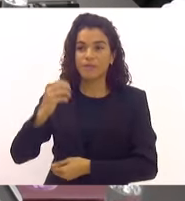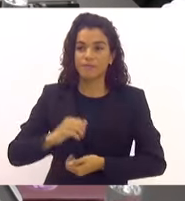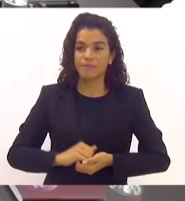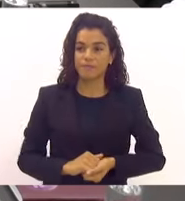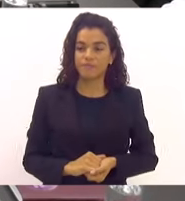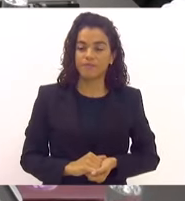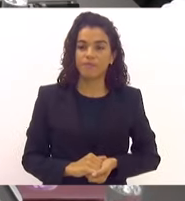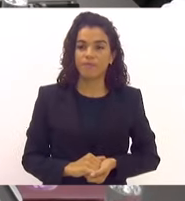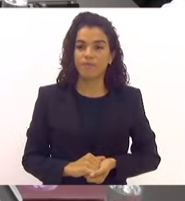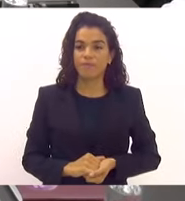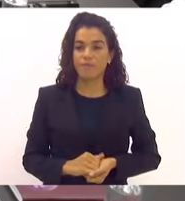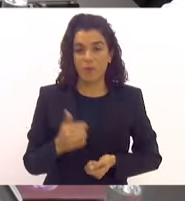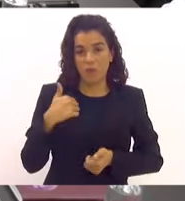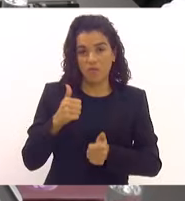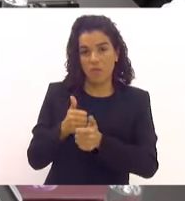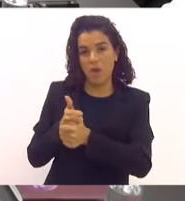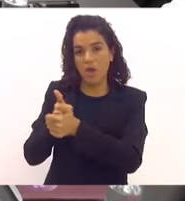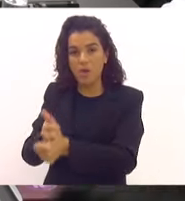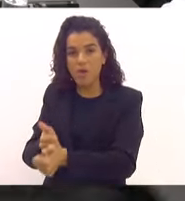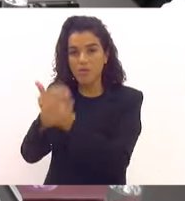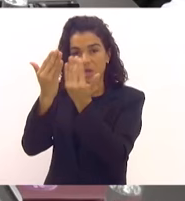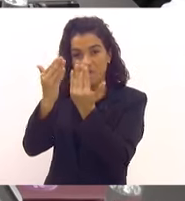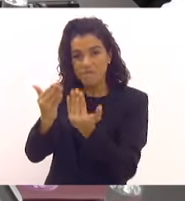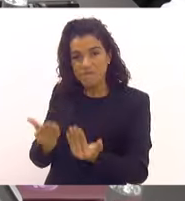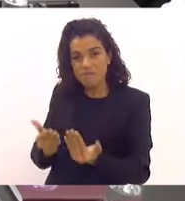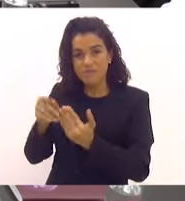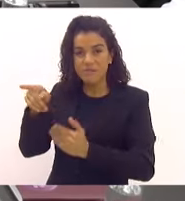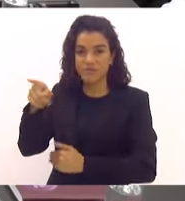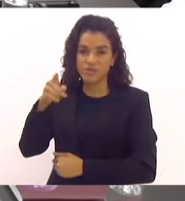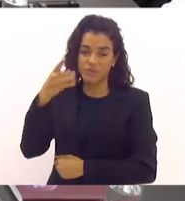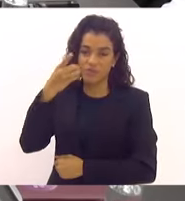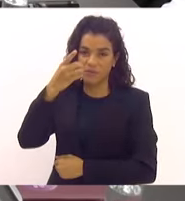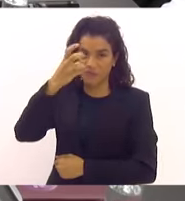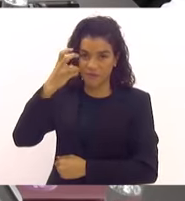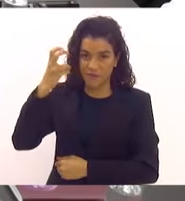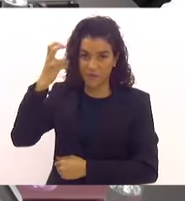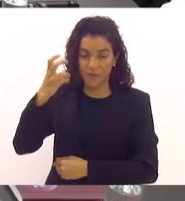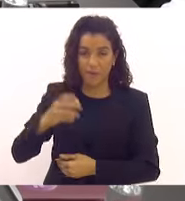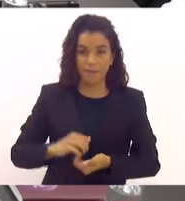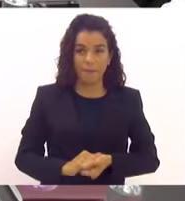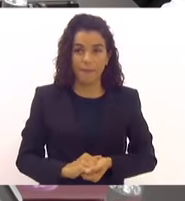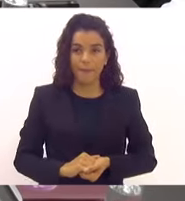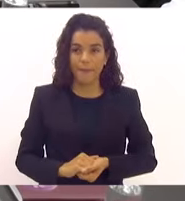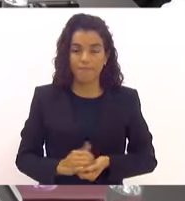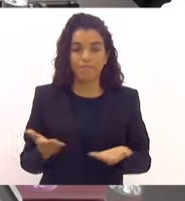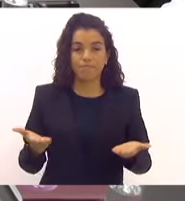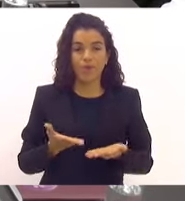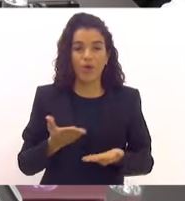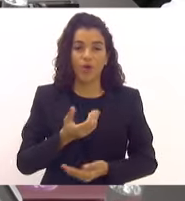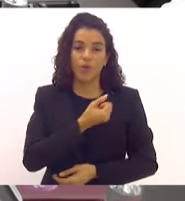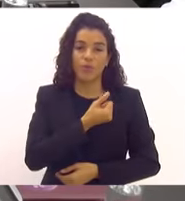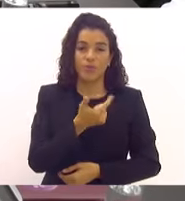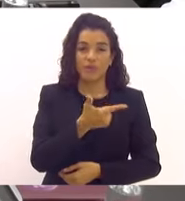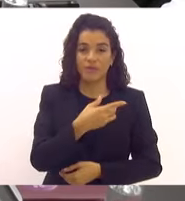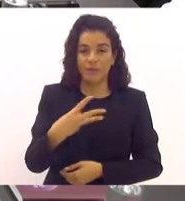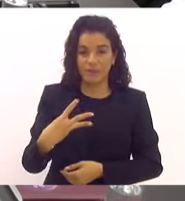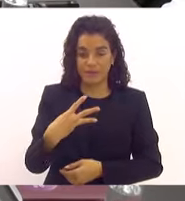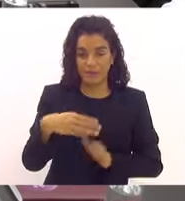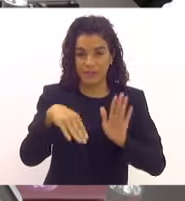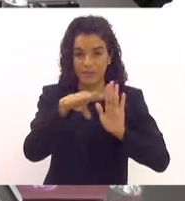Verônica. Obrigado. Eu vou acompanhar a vista compartilhada. Perfeito. Então, passo ao 23 da